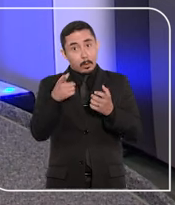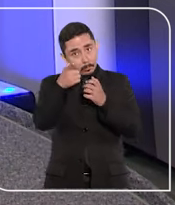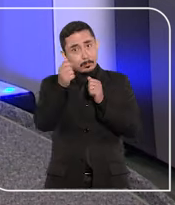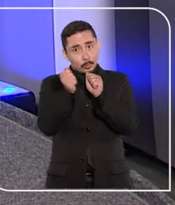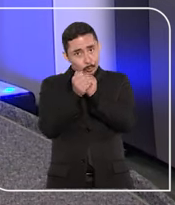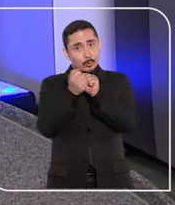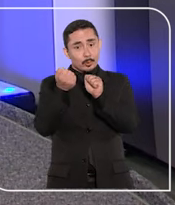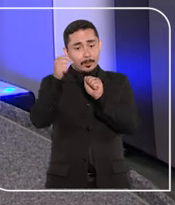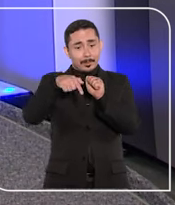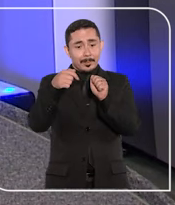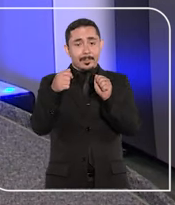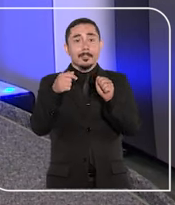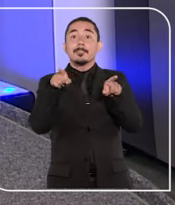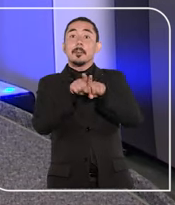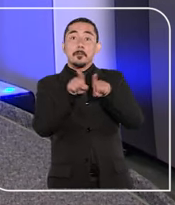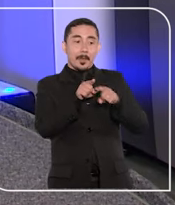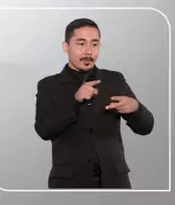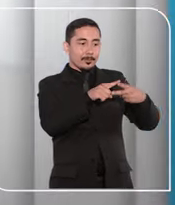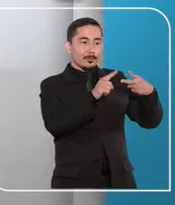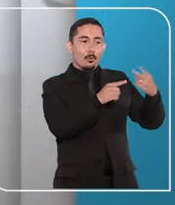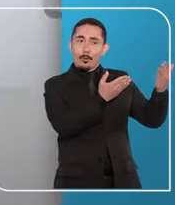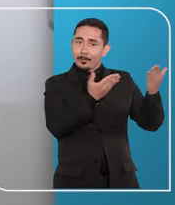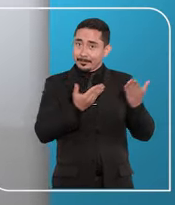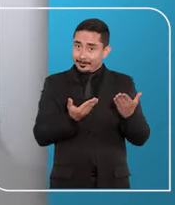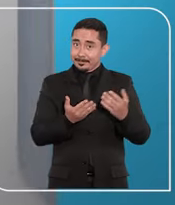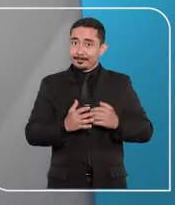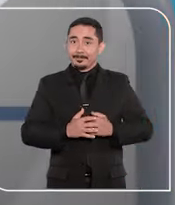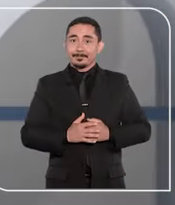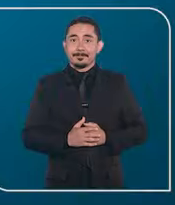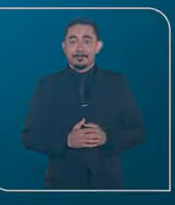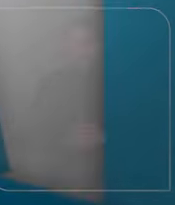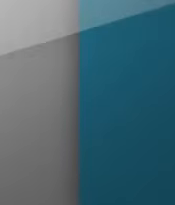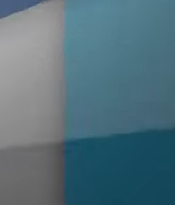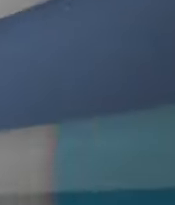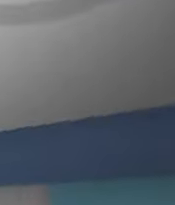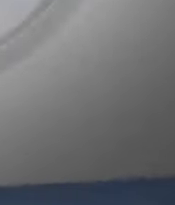nossos dois convidados a partir de agora.